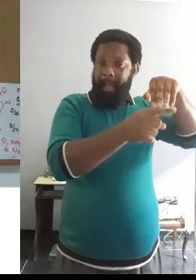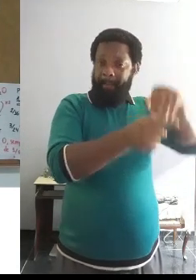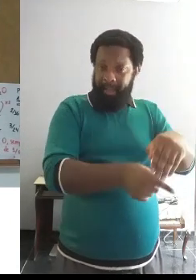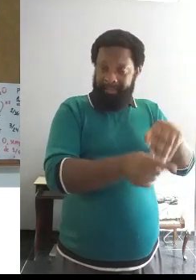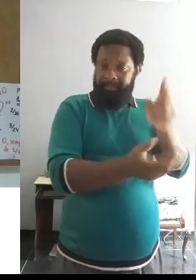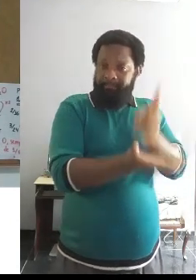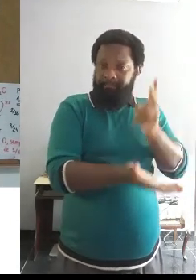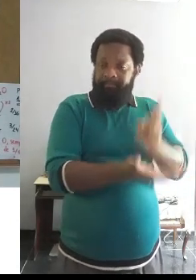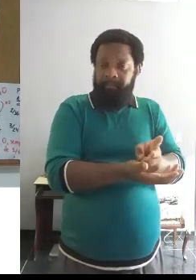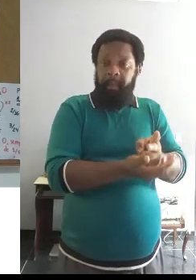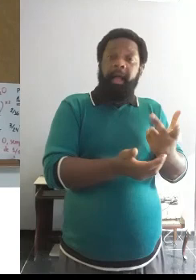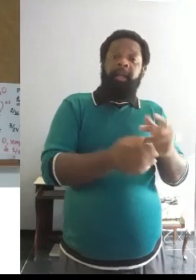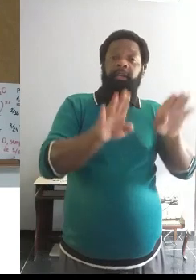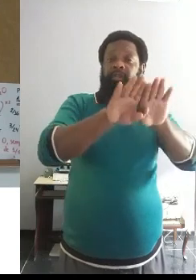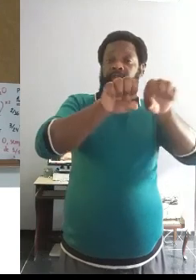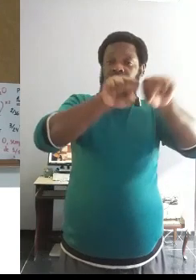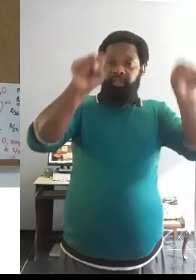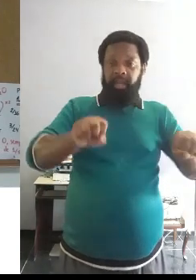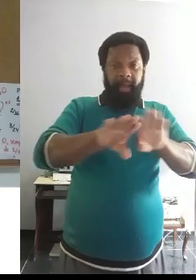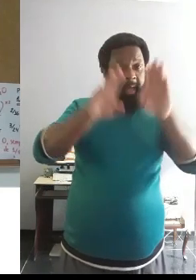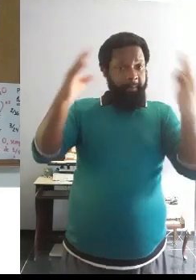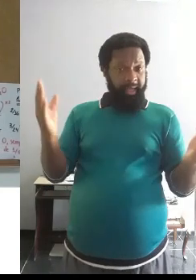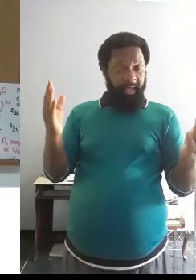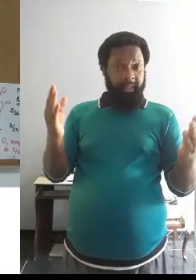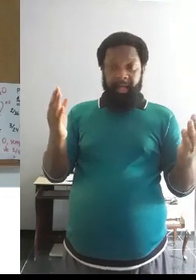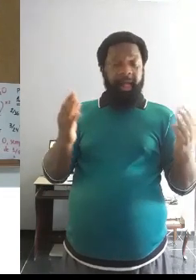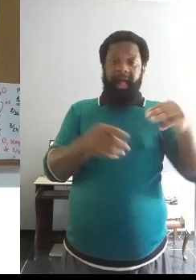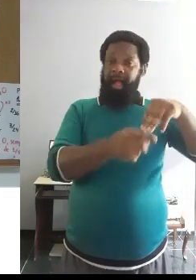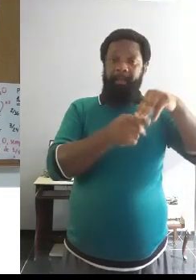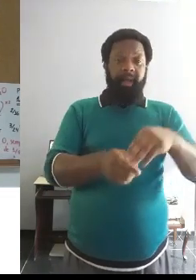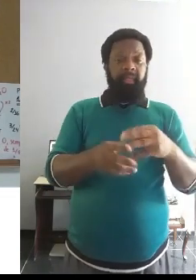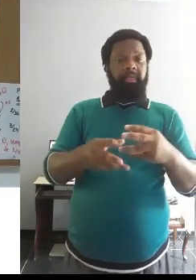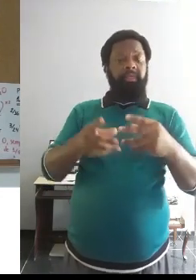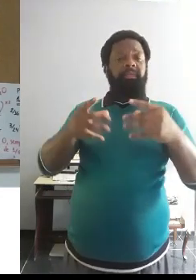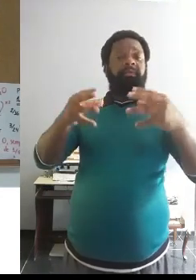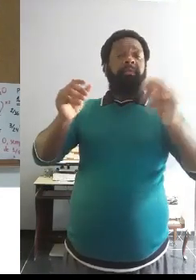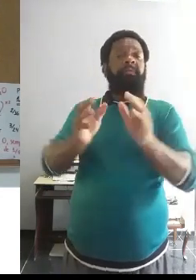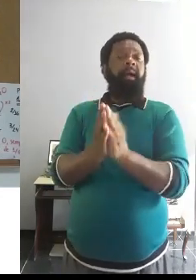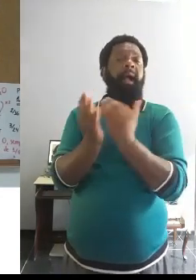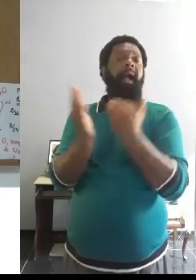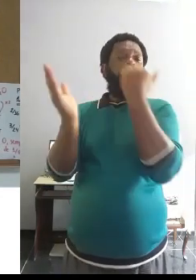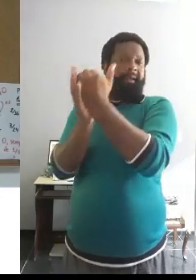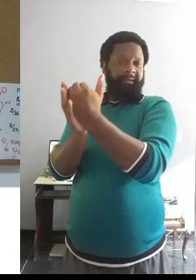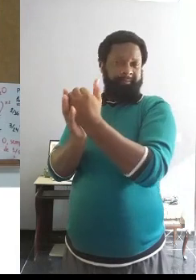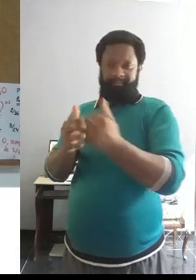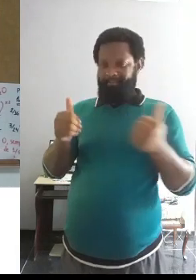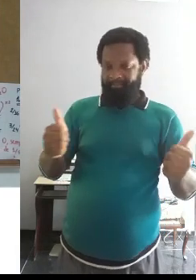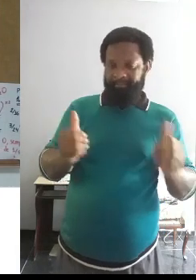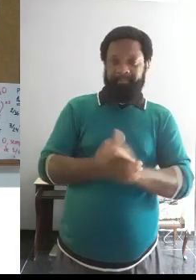que é aberto, que permite a entrada de oxigênio, a massa não vai se conservar. Nesse caso, ela vai aumentar. Tudo